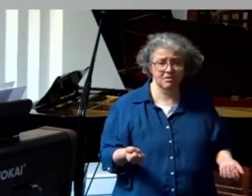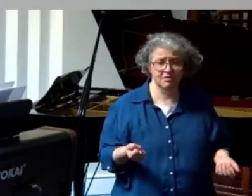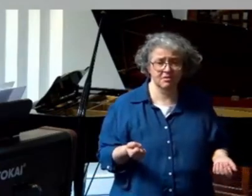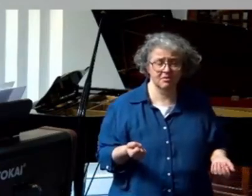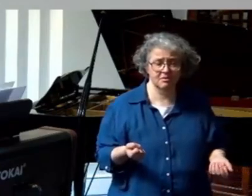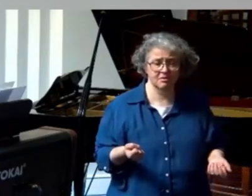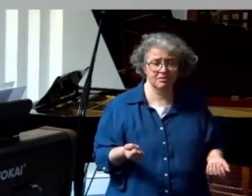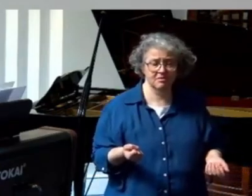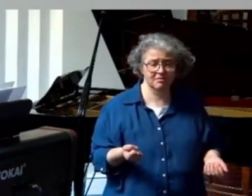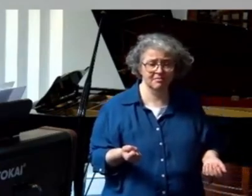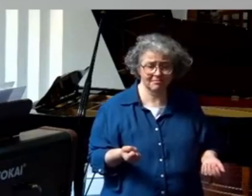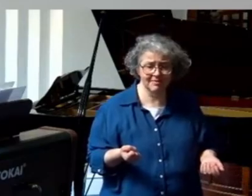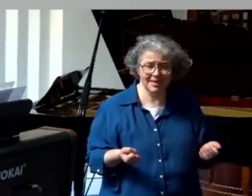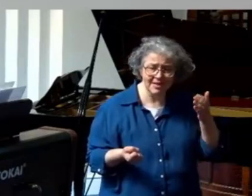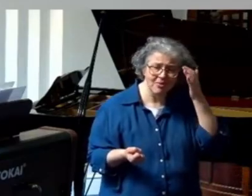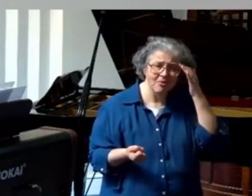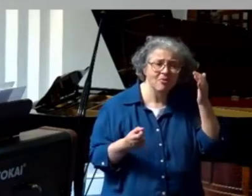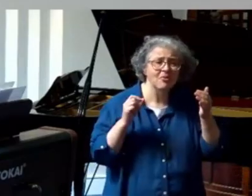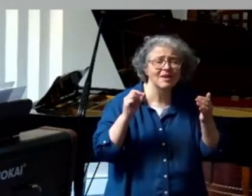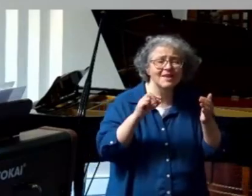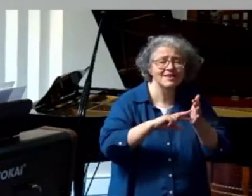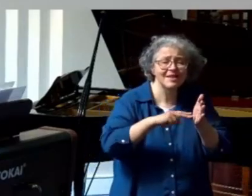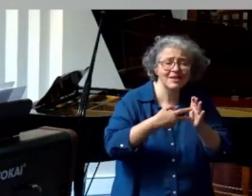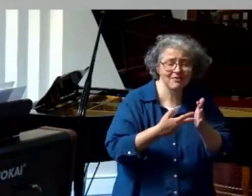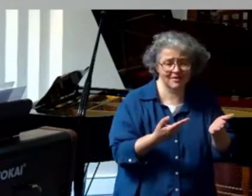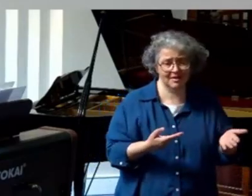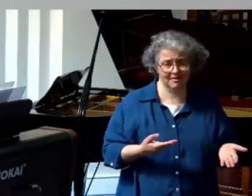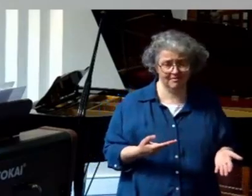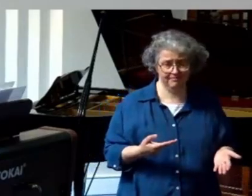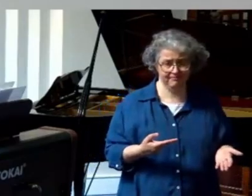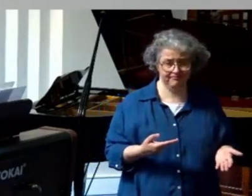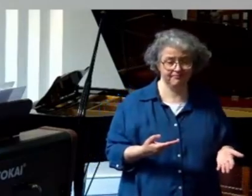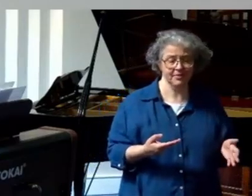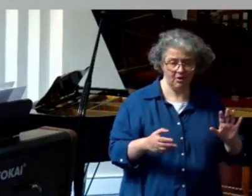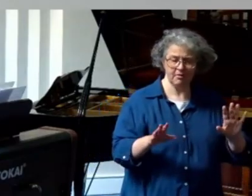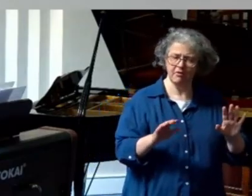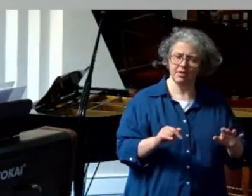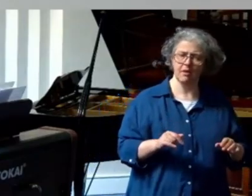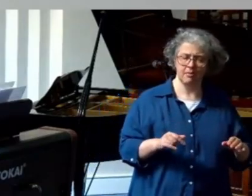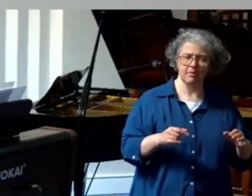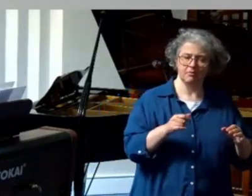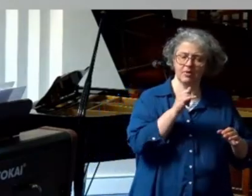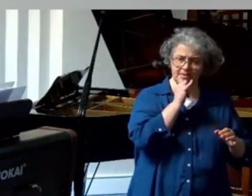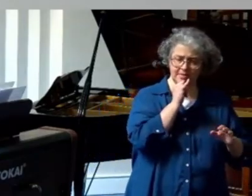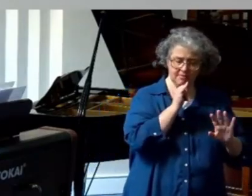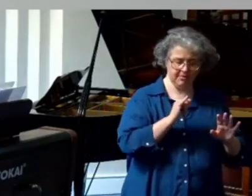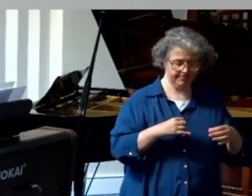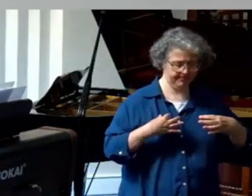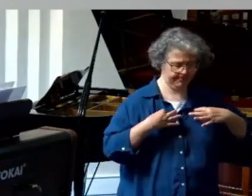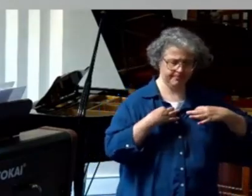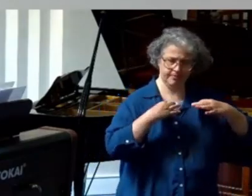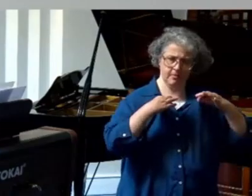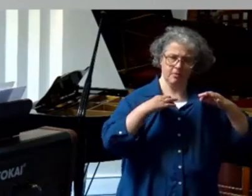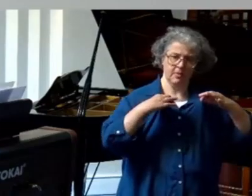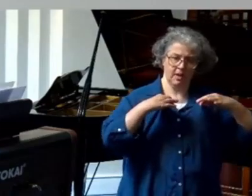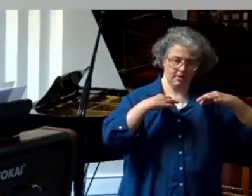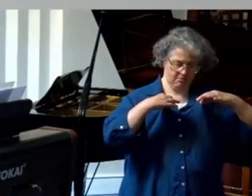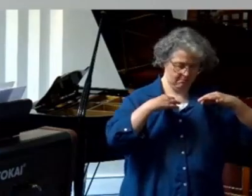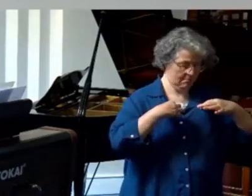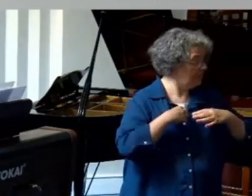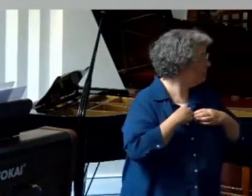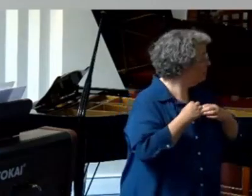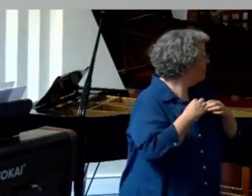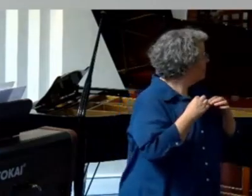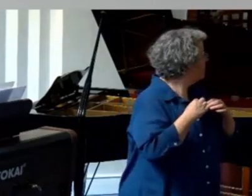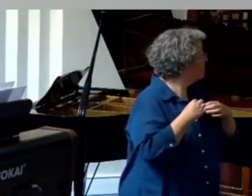duas ilustrações aqui. Quando eu venho com este terno aqui, eu não venho sempre com esse terno aqui. São raras as vezes que eu venho com esse terno.